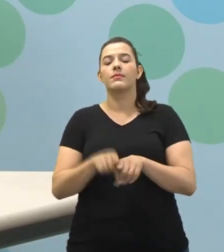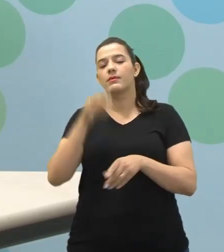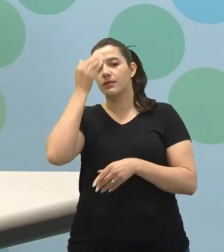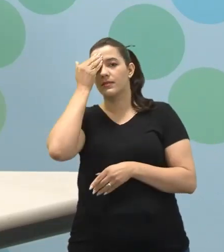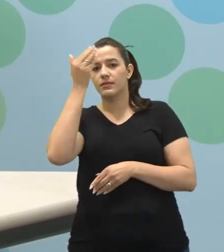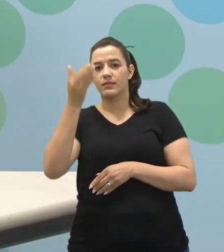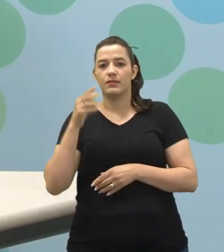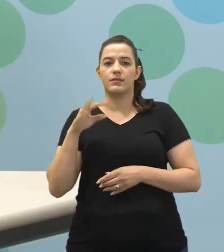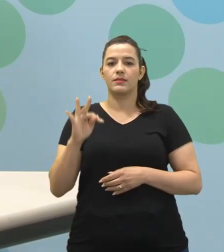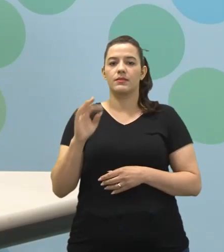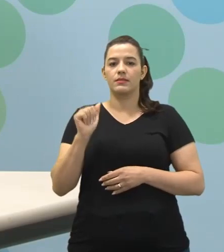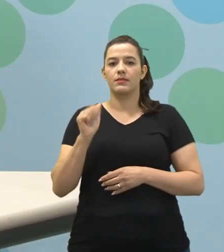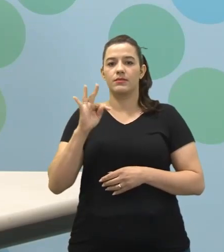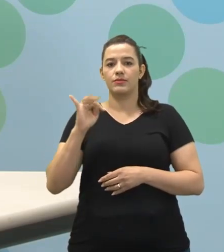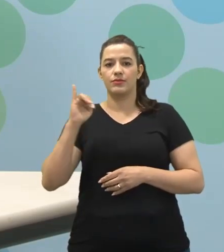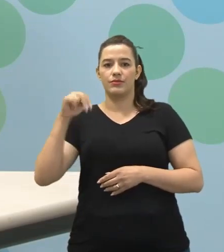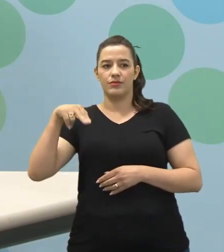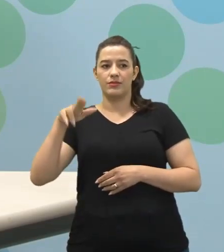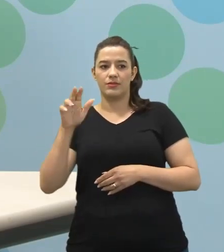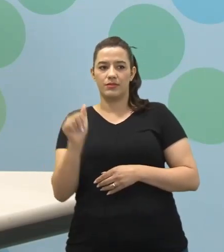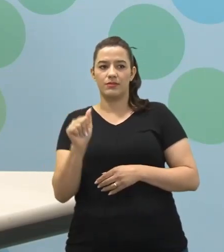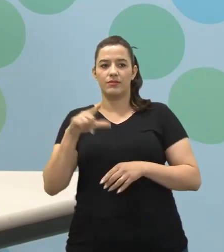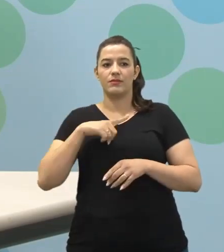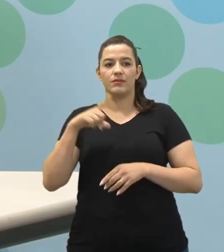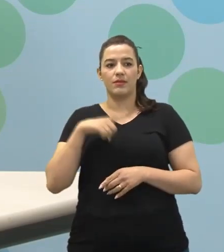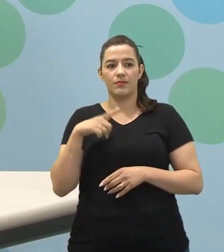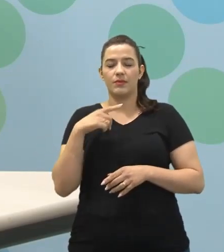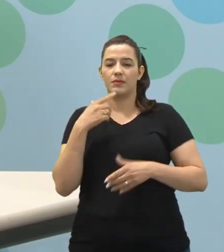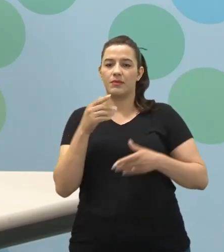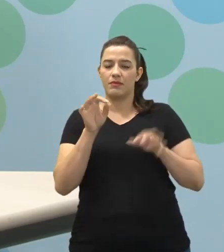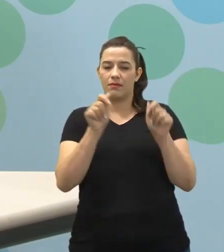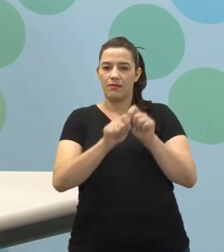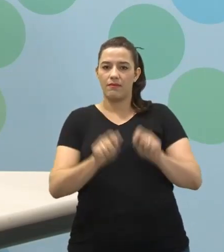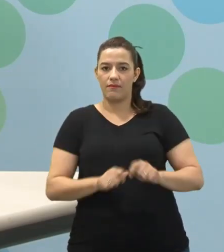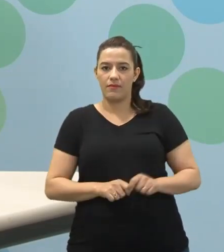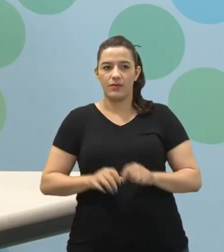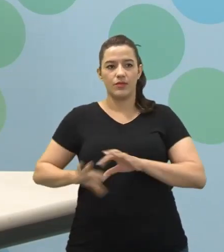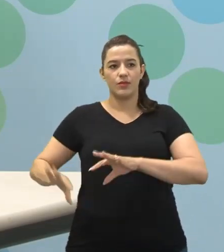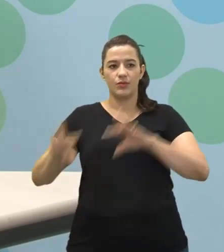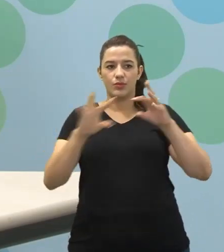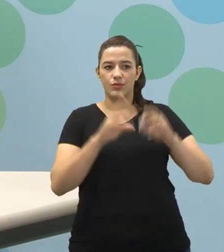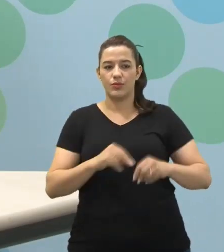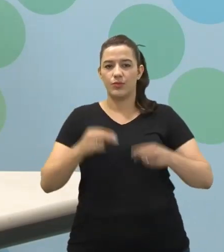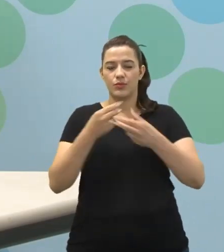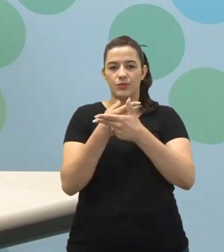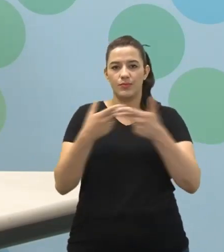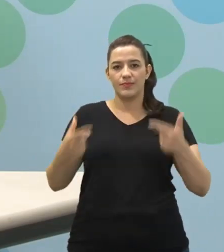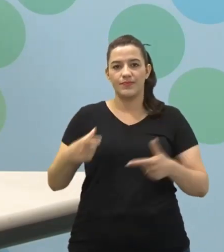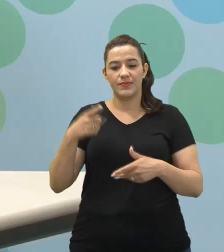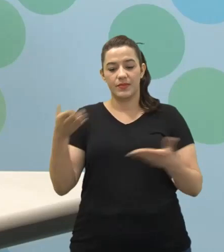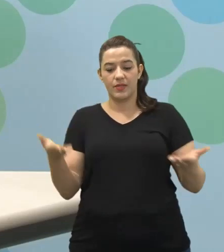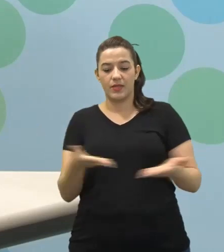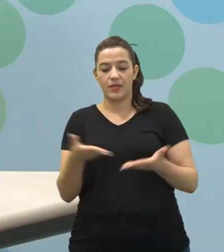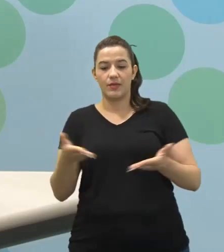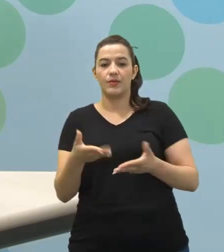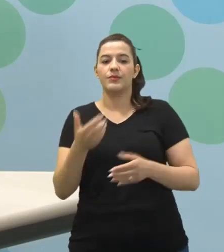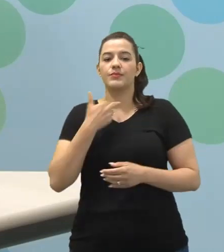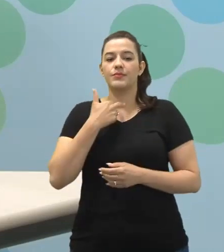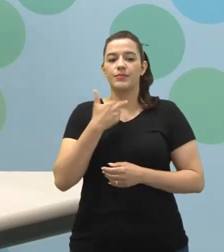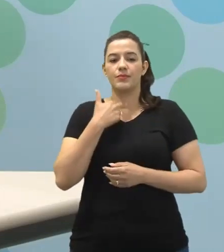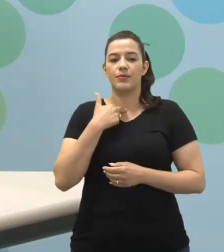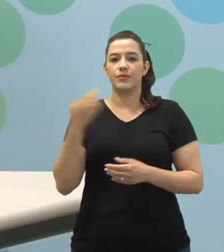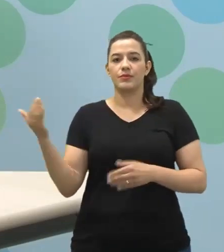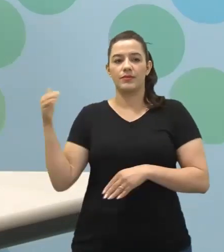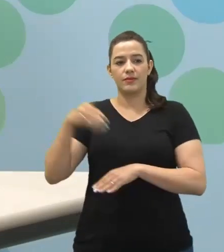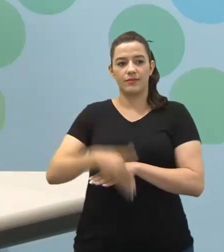professora Tatiane dos Santos não elaborou esse material e nesse momento ela não pode estar aqui